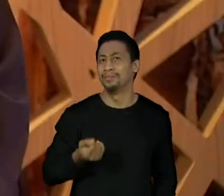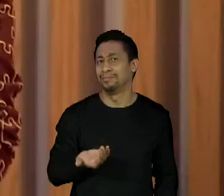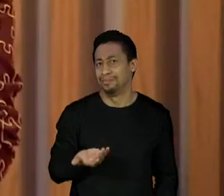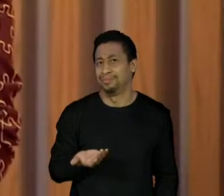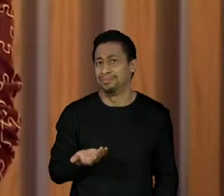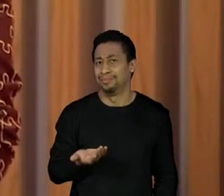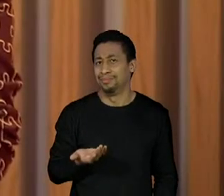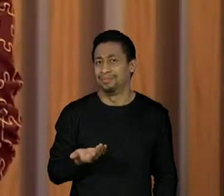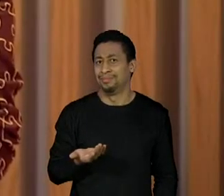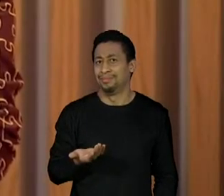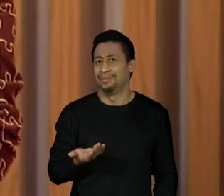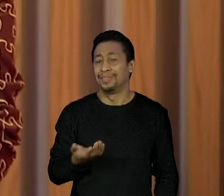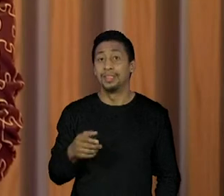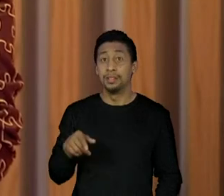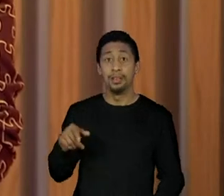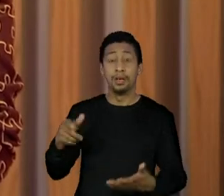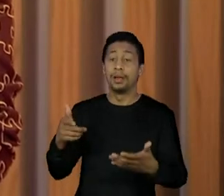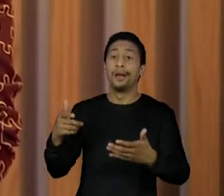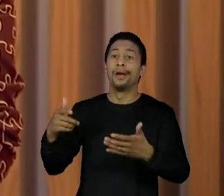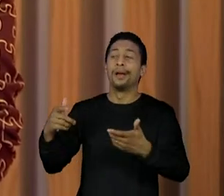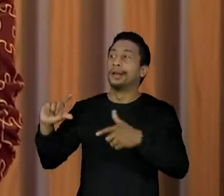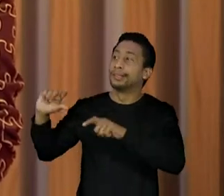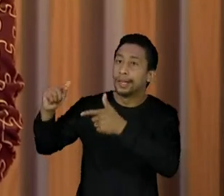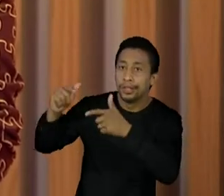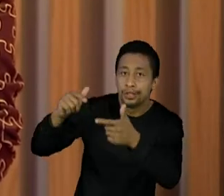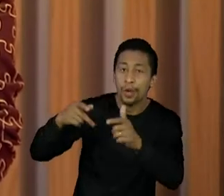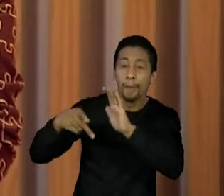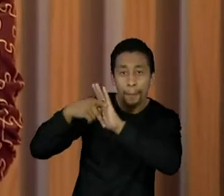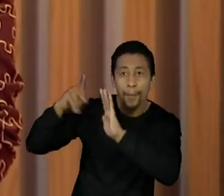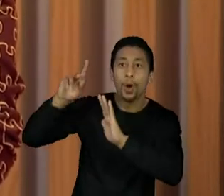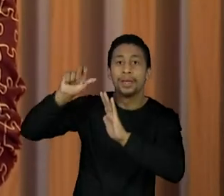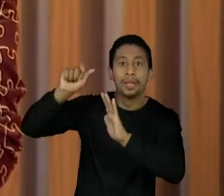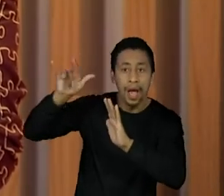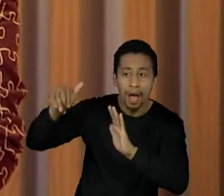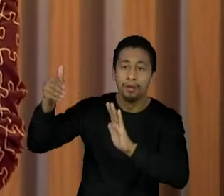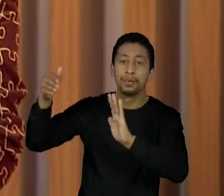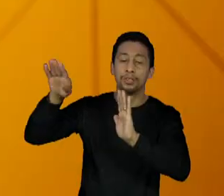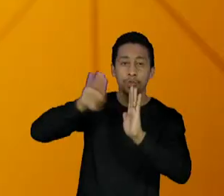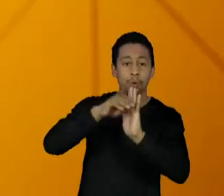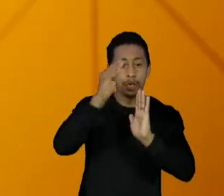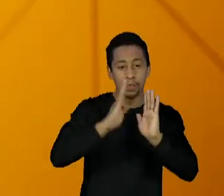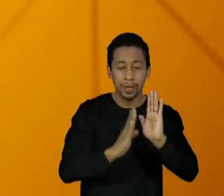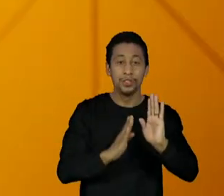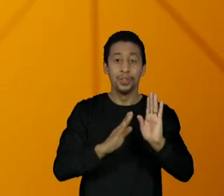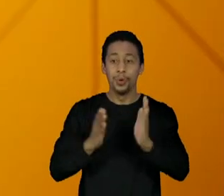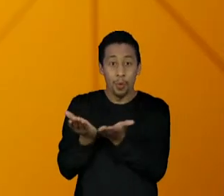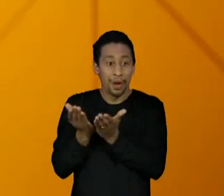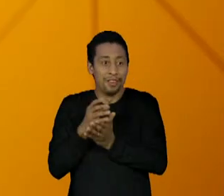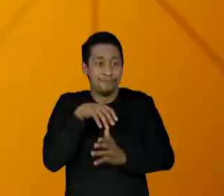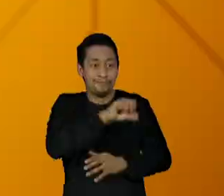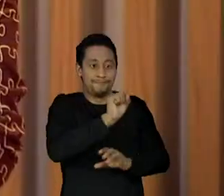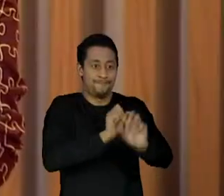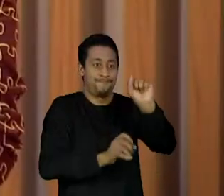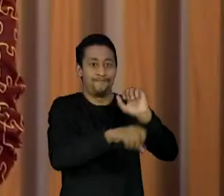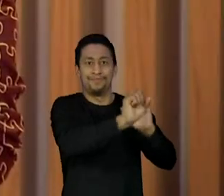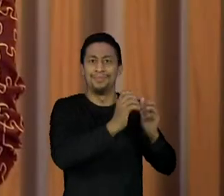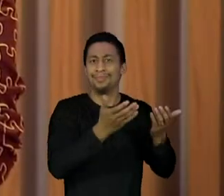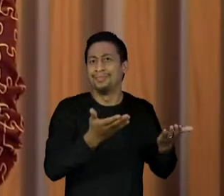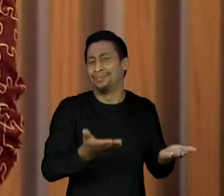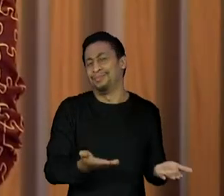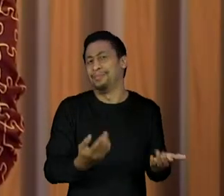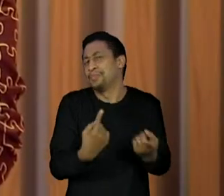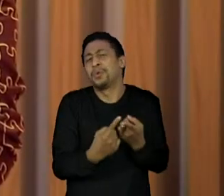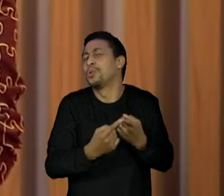Elementos ligados às tradições diaspóricas no Brasil. Por quê? Não é? Você não